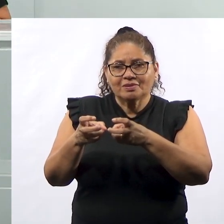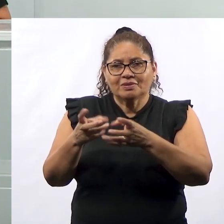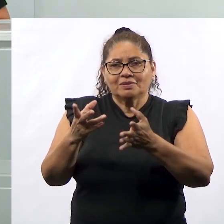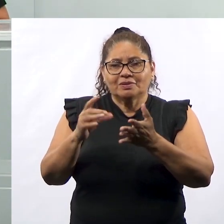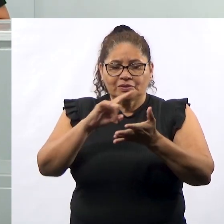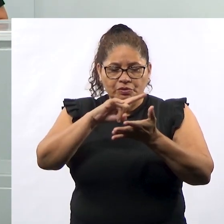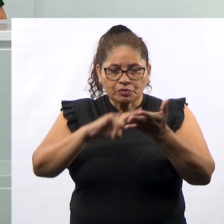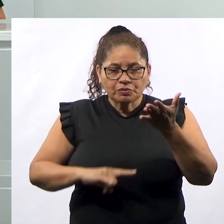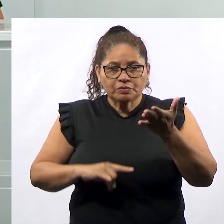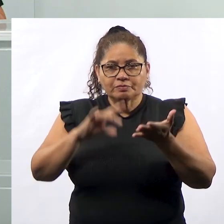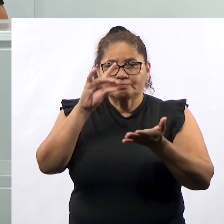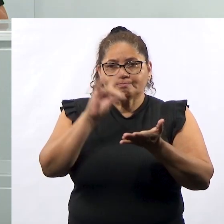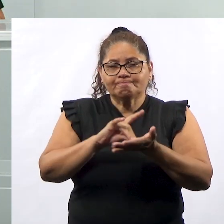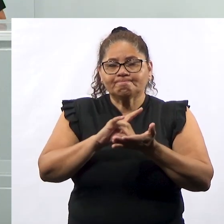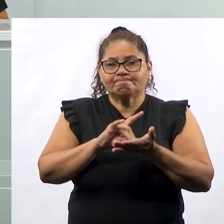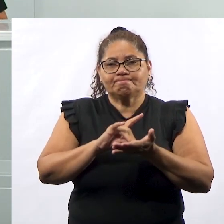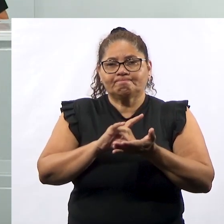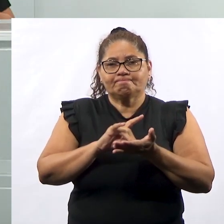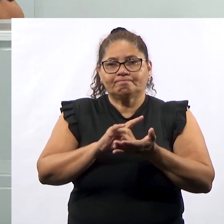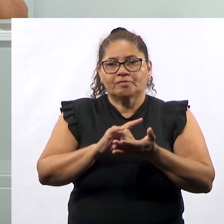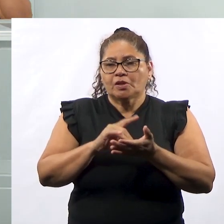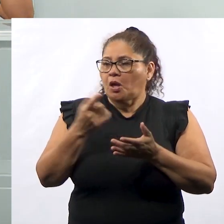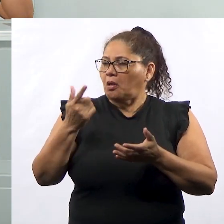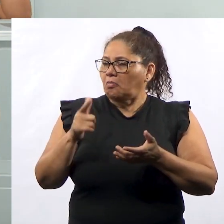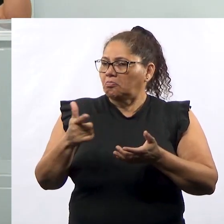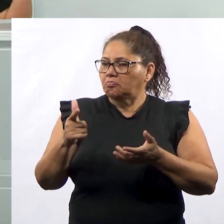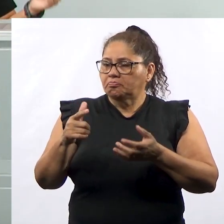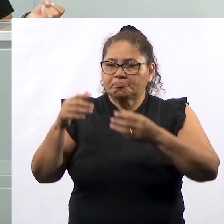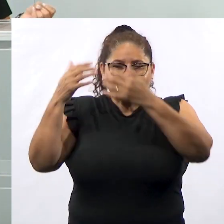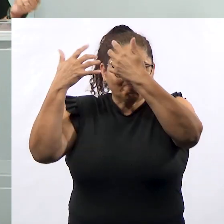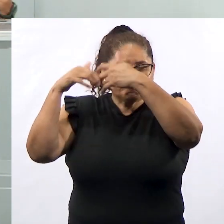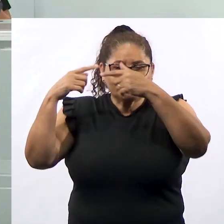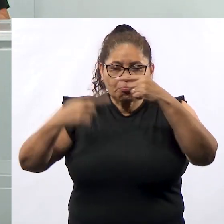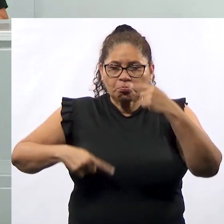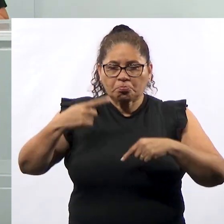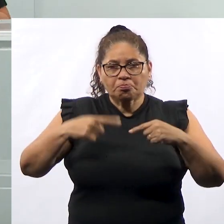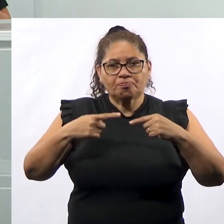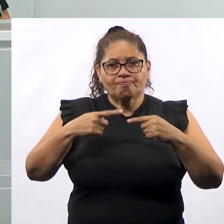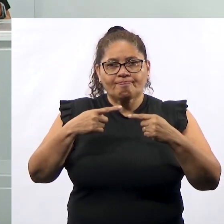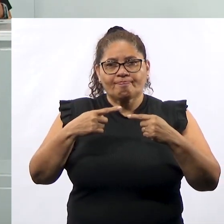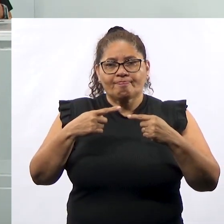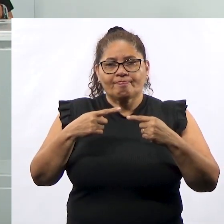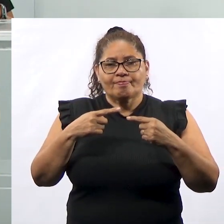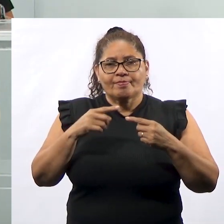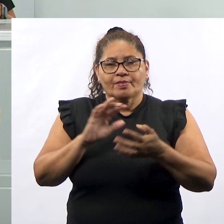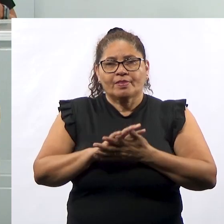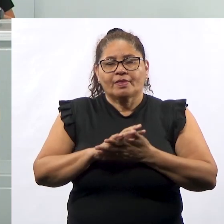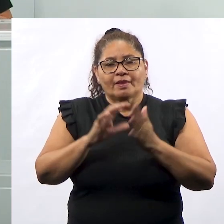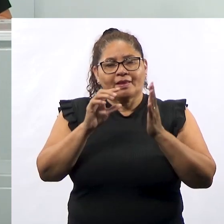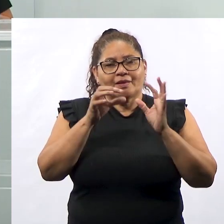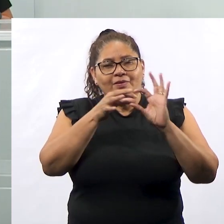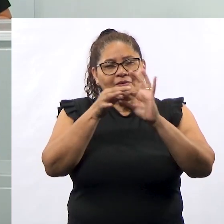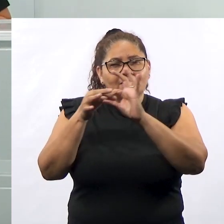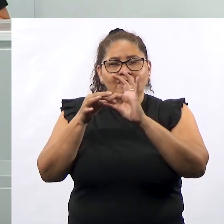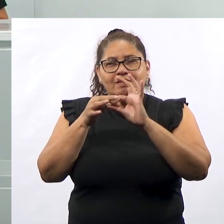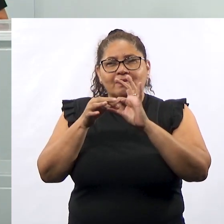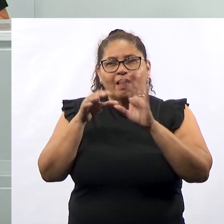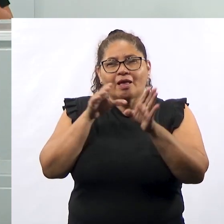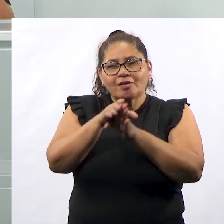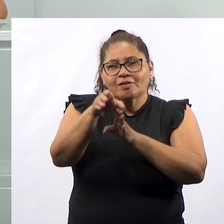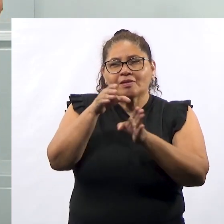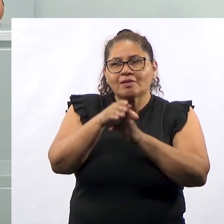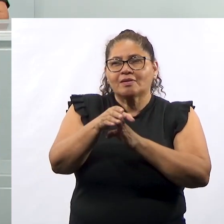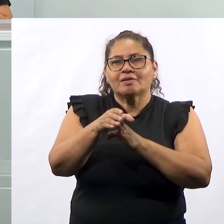inclusive em documentos oficiais, sem nenhuma reflexão, sem nenhuma discussão com os contextos, os